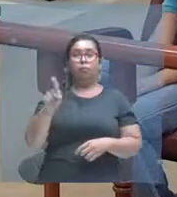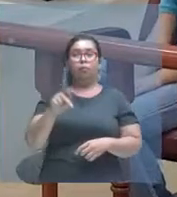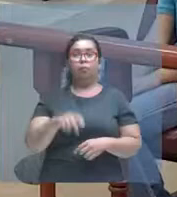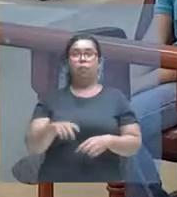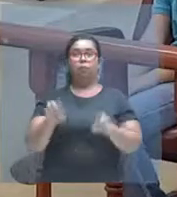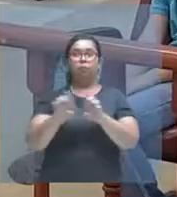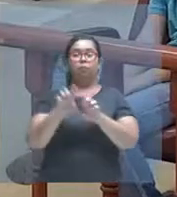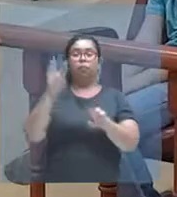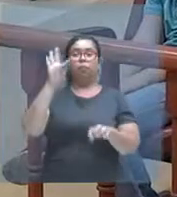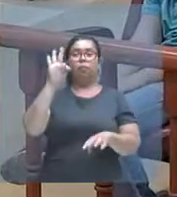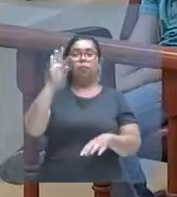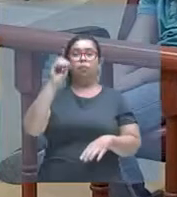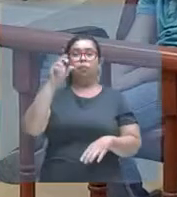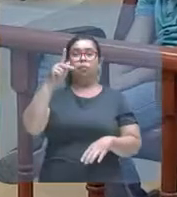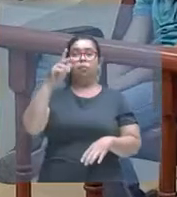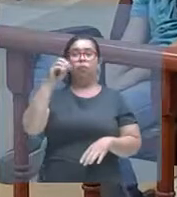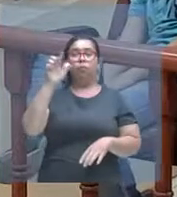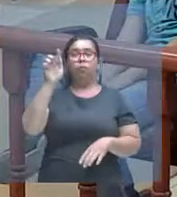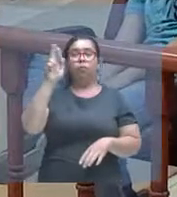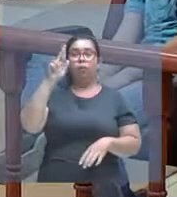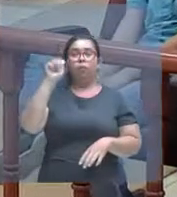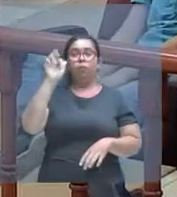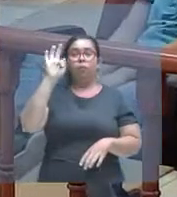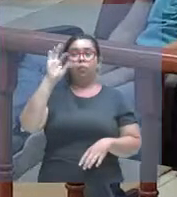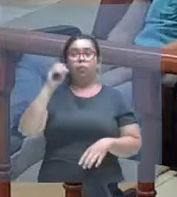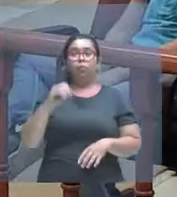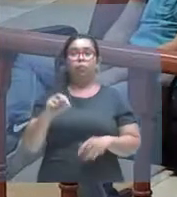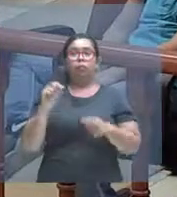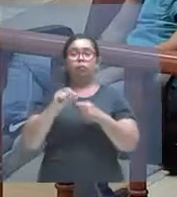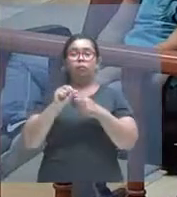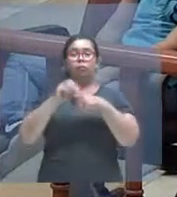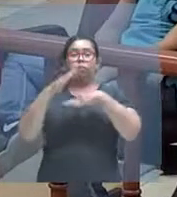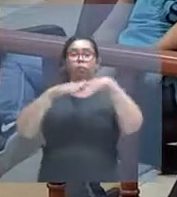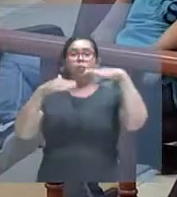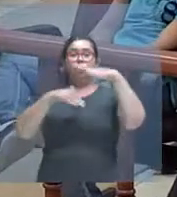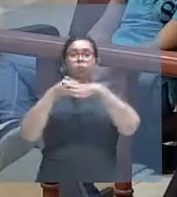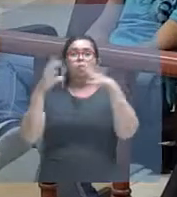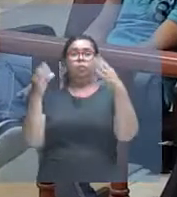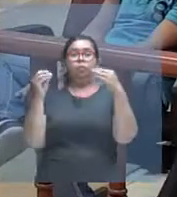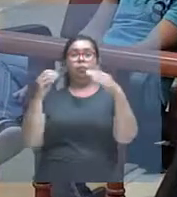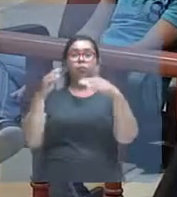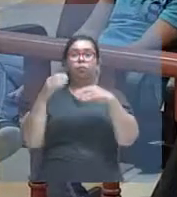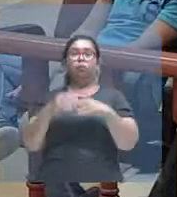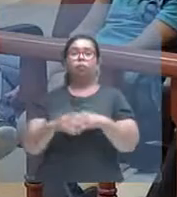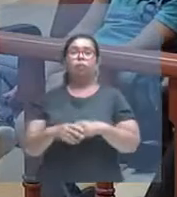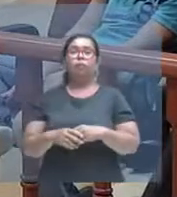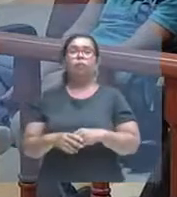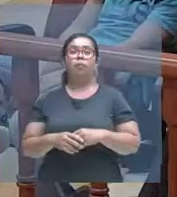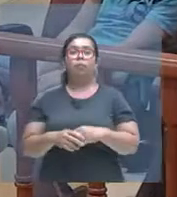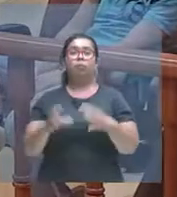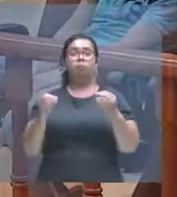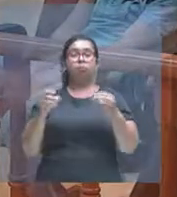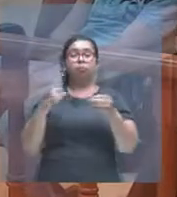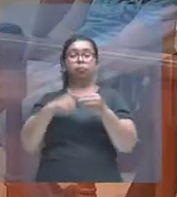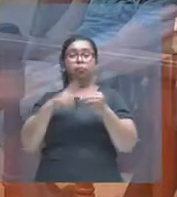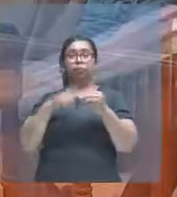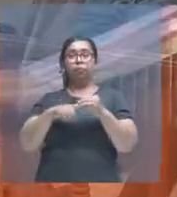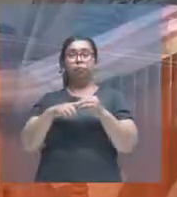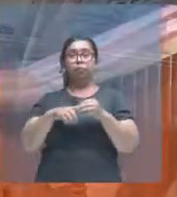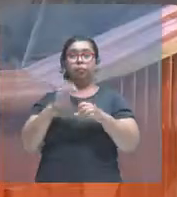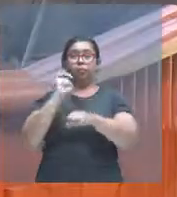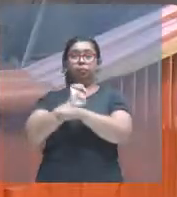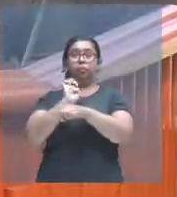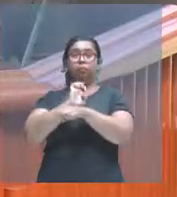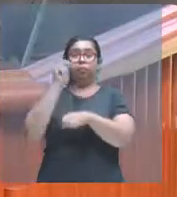topógrafo do DR, colaborou na construção de inúmeras obras viárias nas diversas cidades paulistas